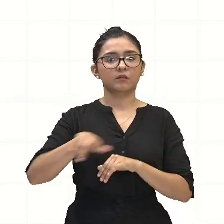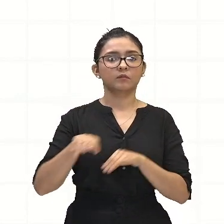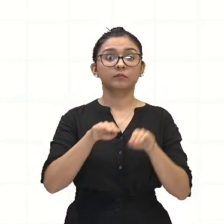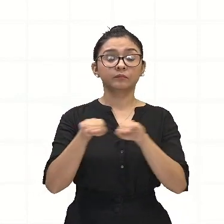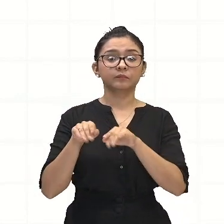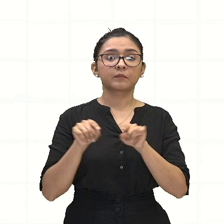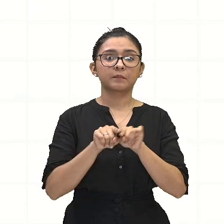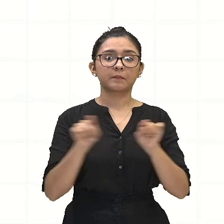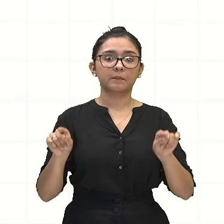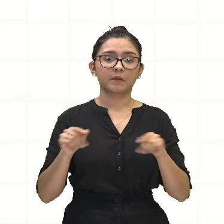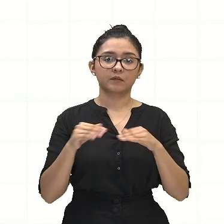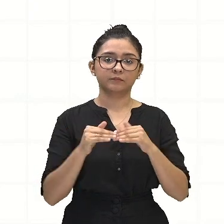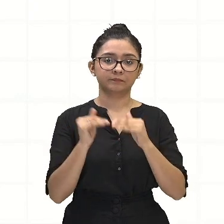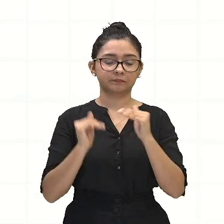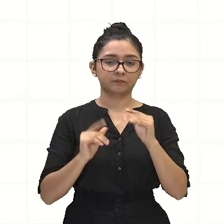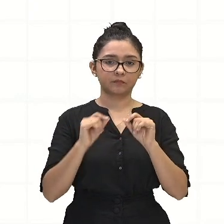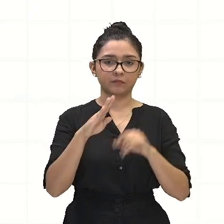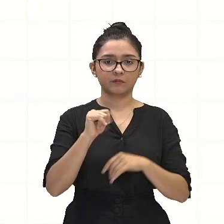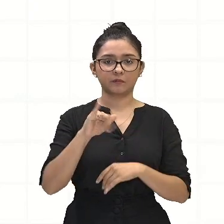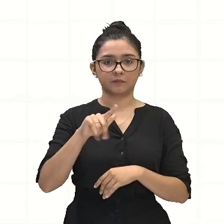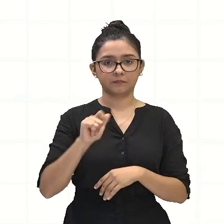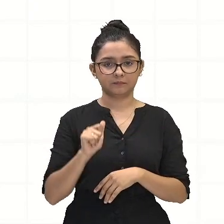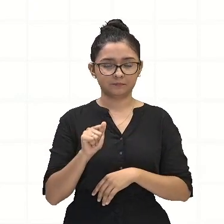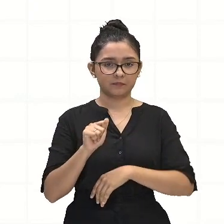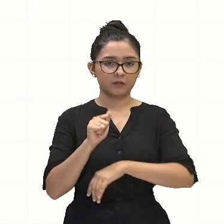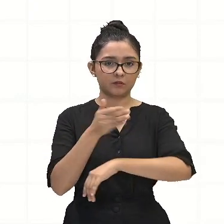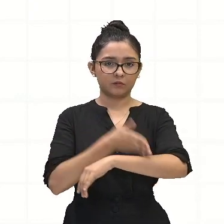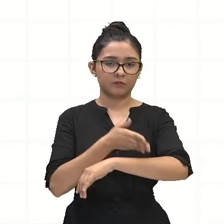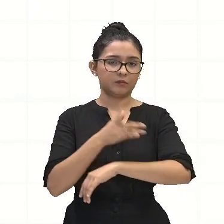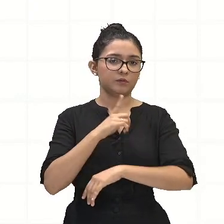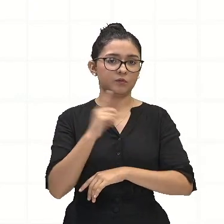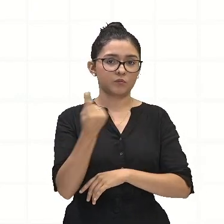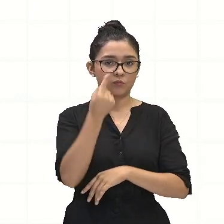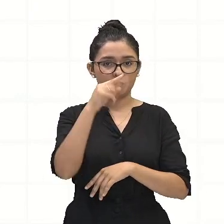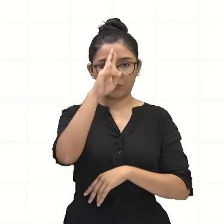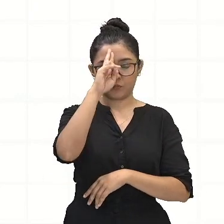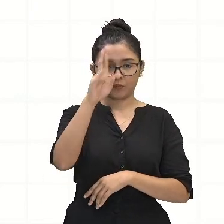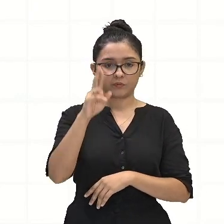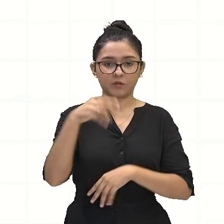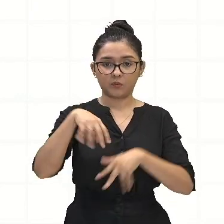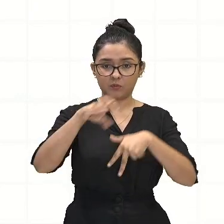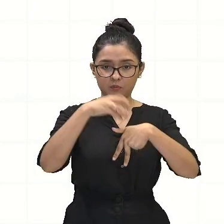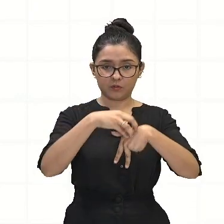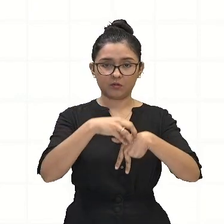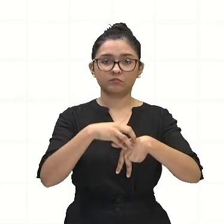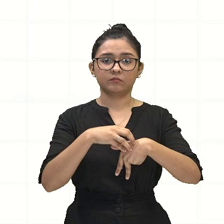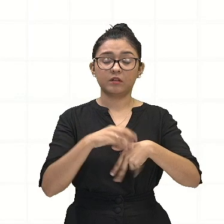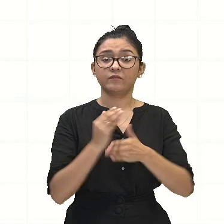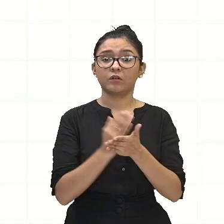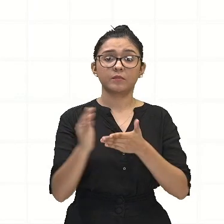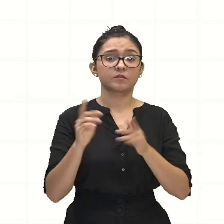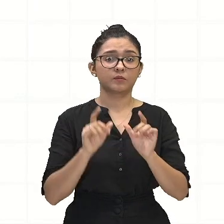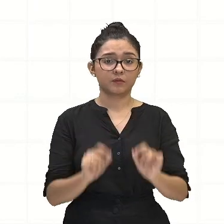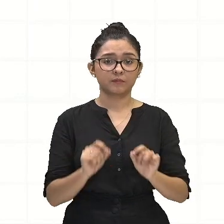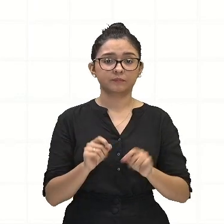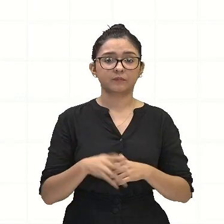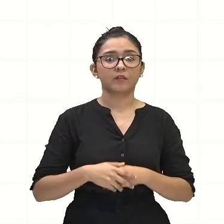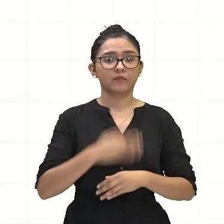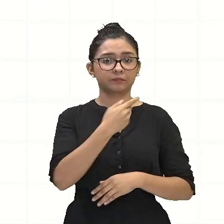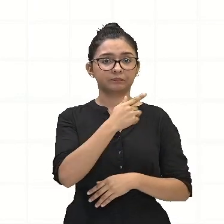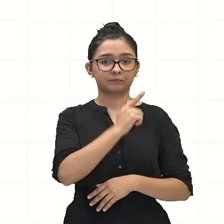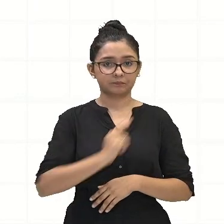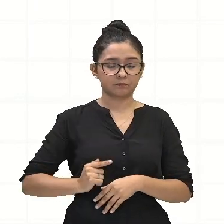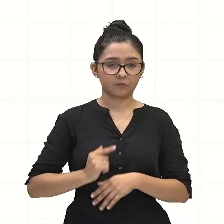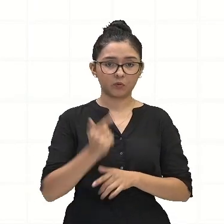Já a partir da Baixa Idade Média, um rei desses vai começar a